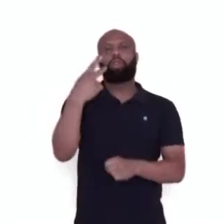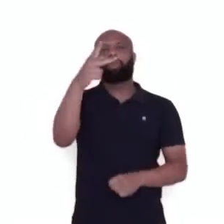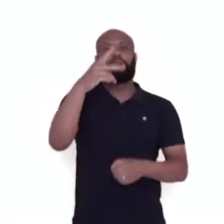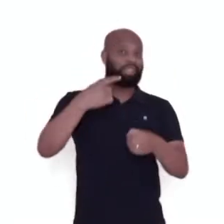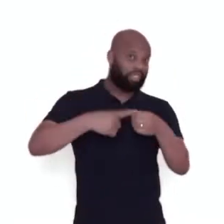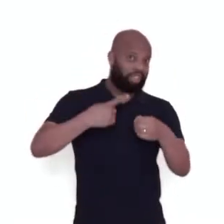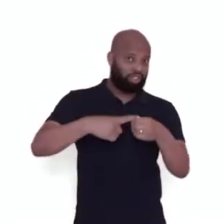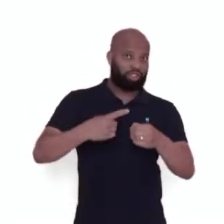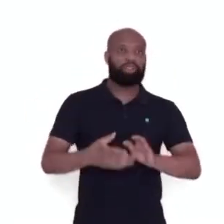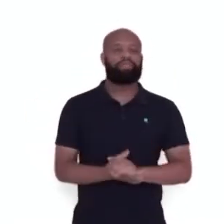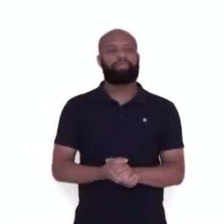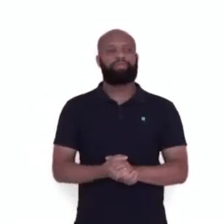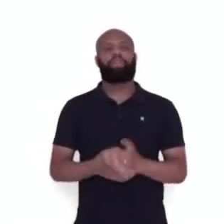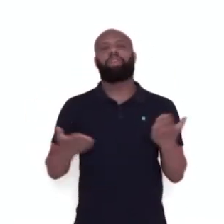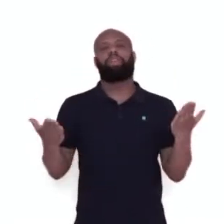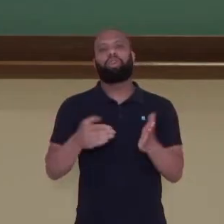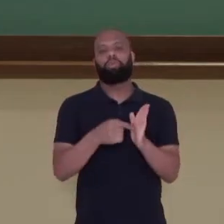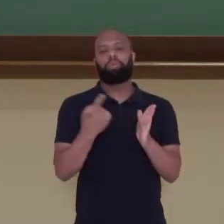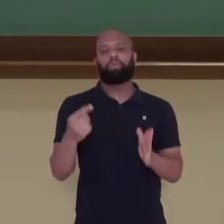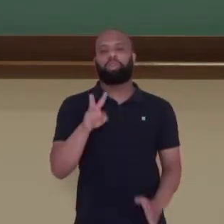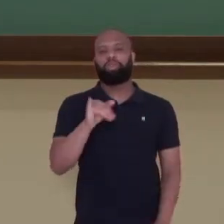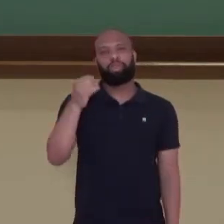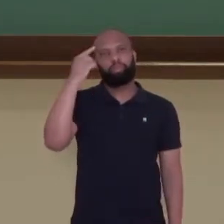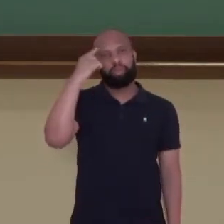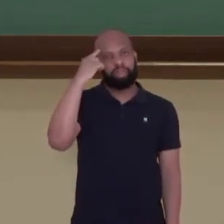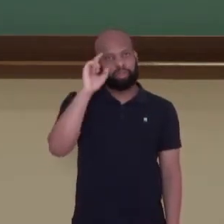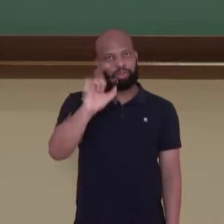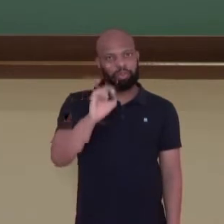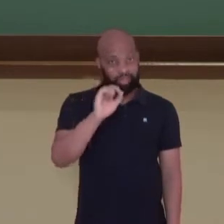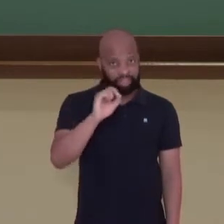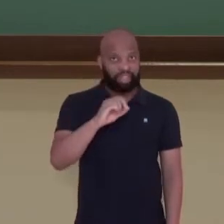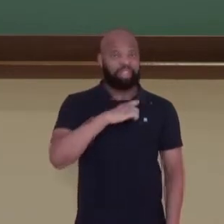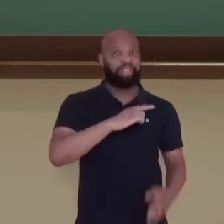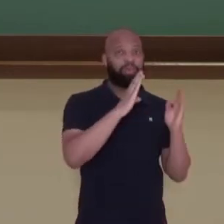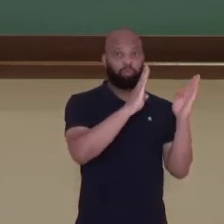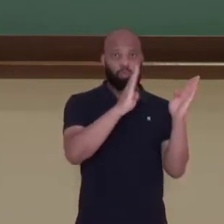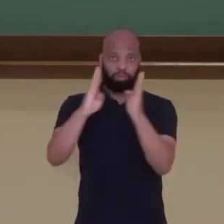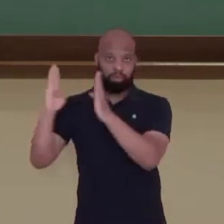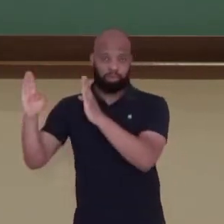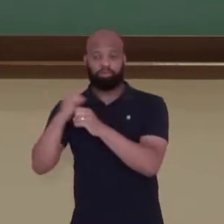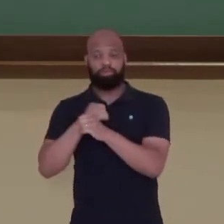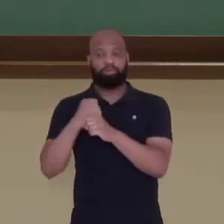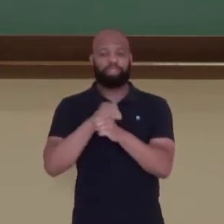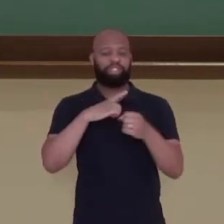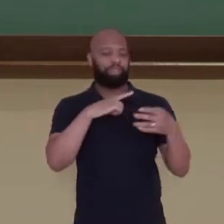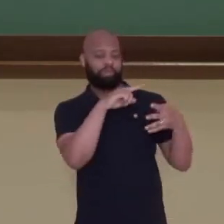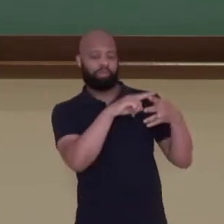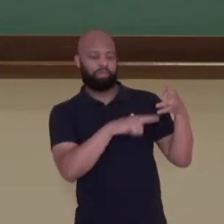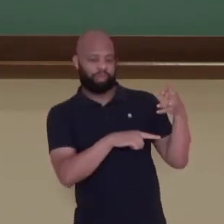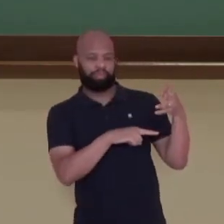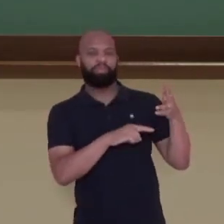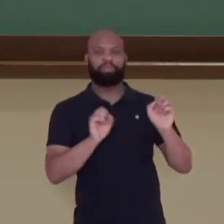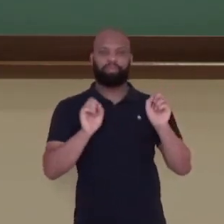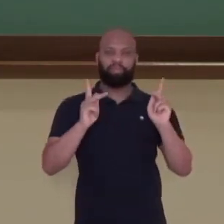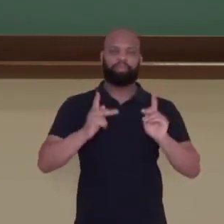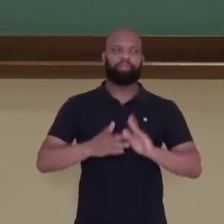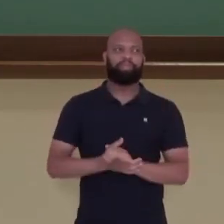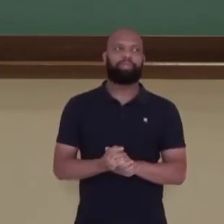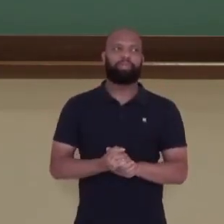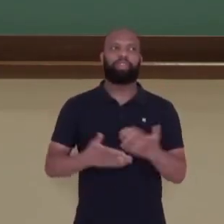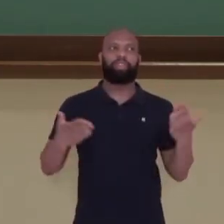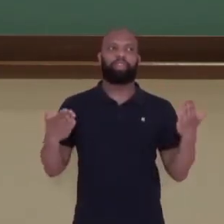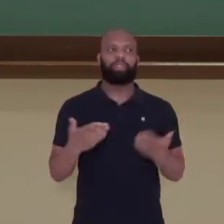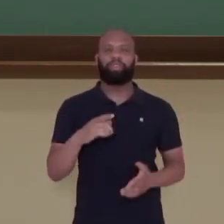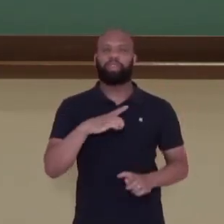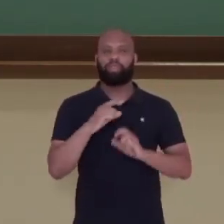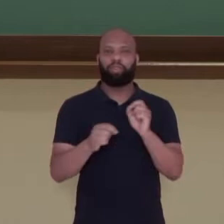você mora? Então, primeiro, a gente tem que pensar nas estações do ano. São 4 estações. Nós temos